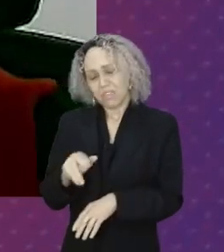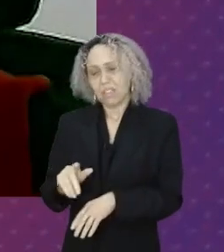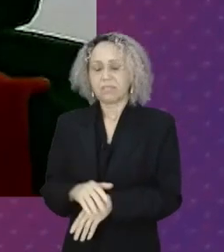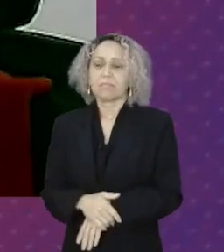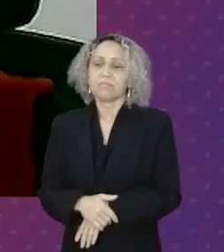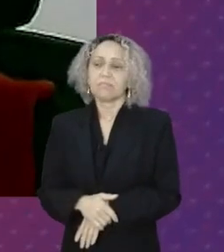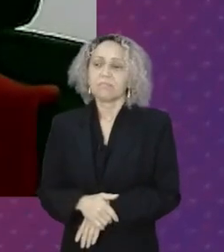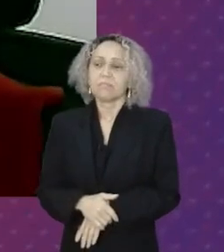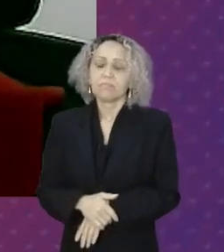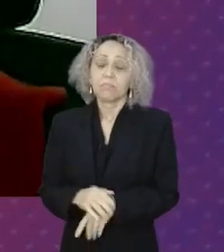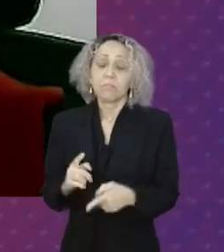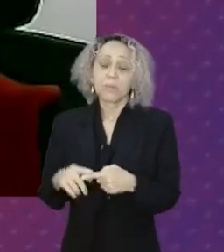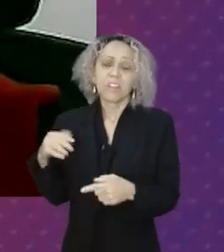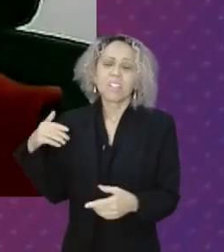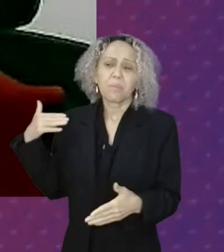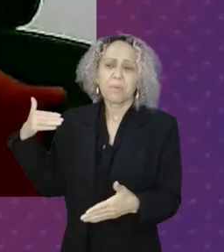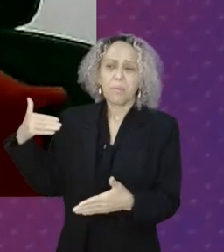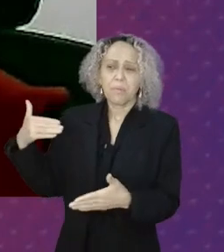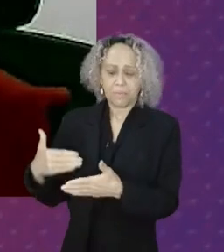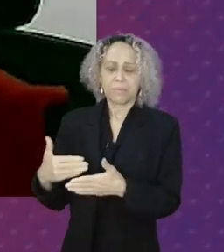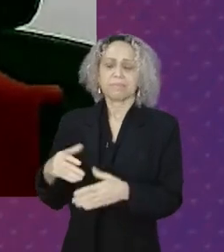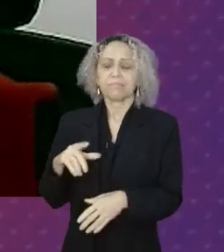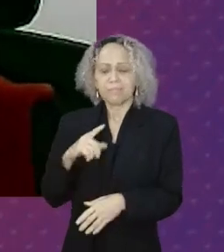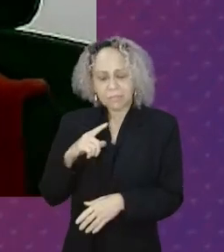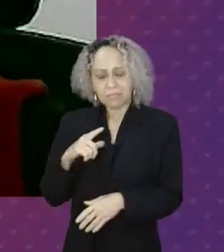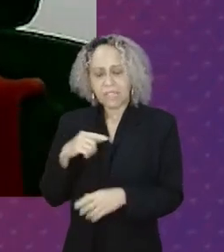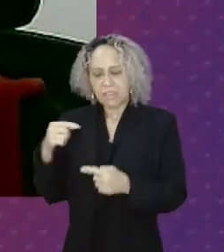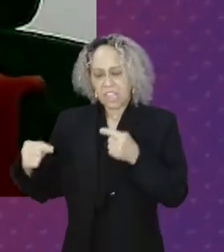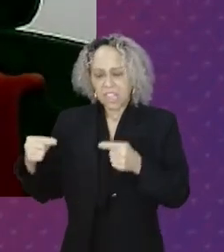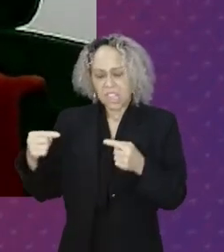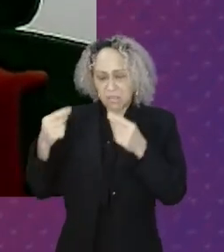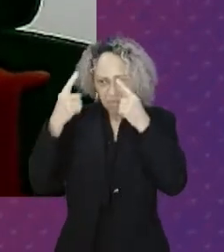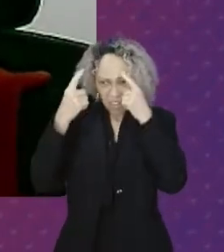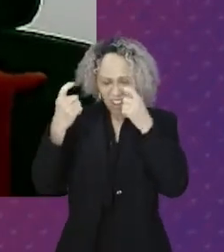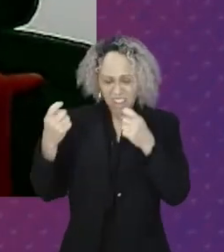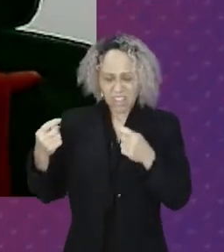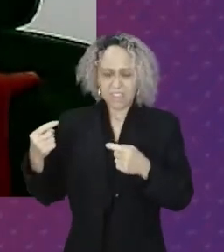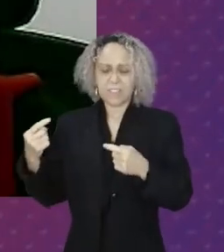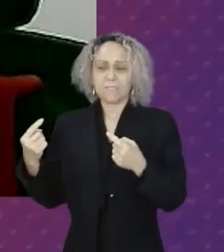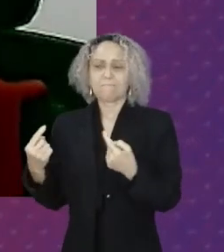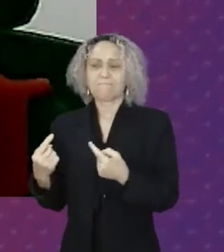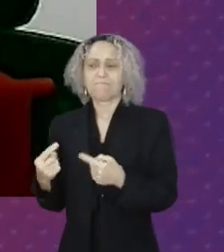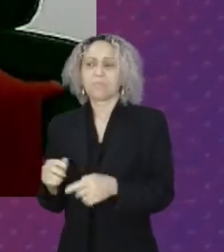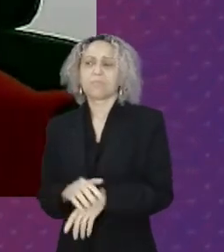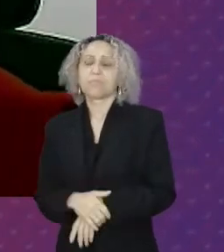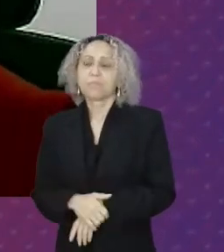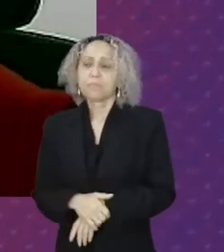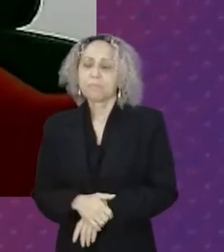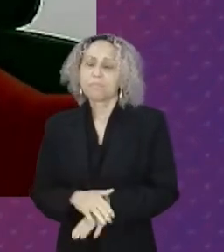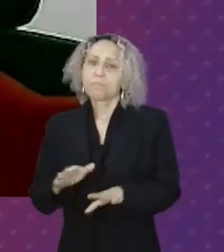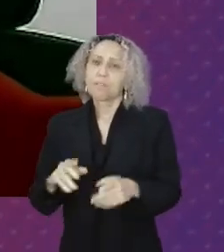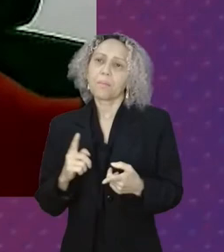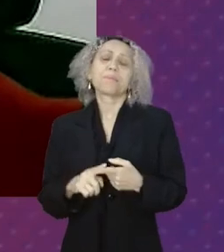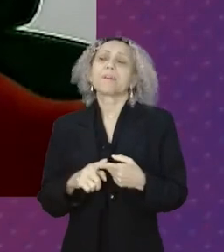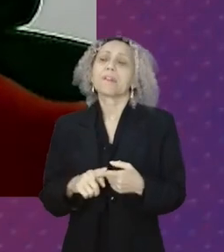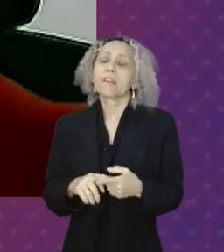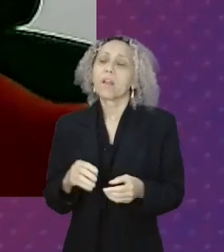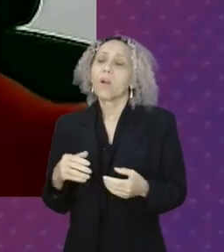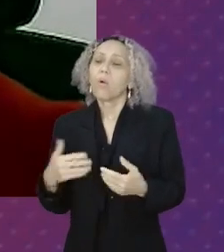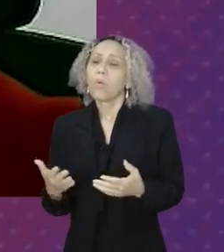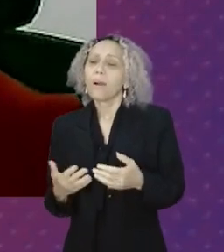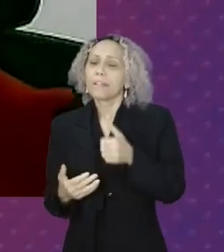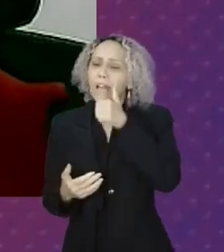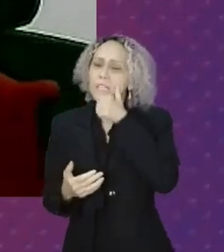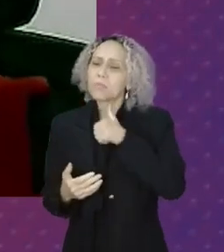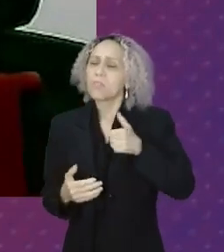percebido, já desde que a mulher entrou para a política, teve a partir da sua luta, o ingresso nos espaços de